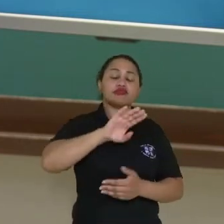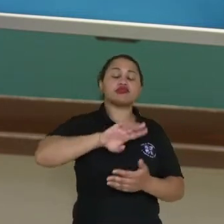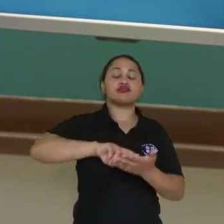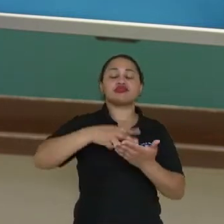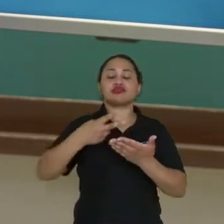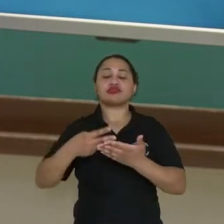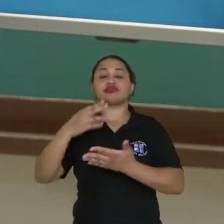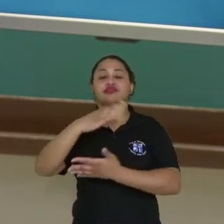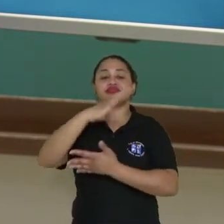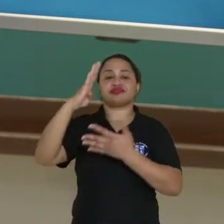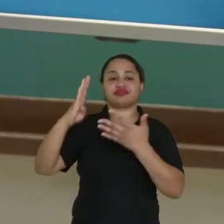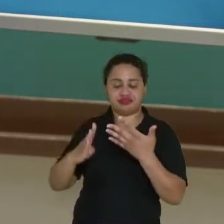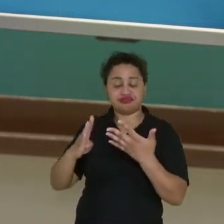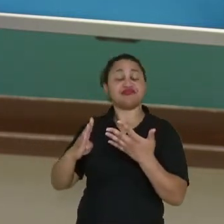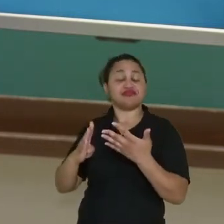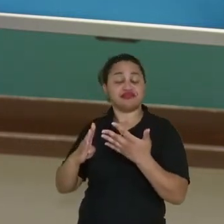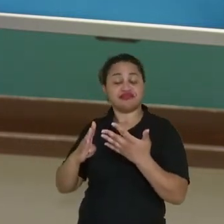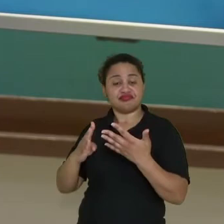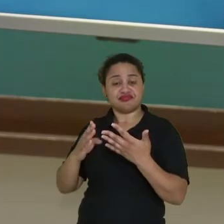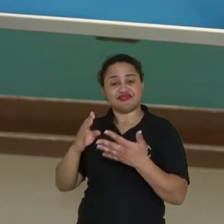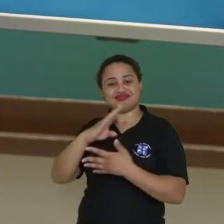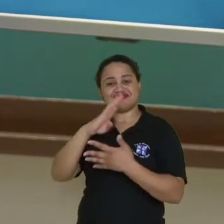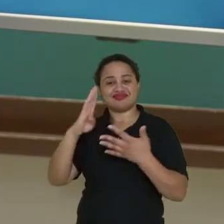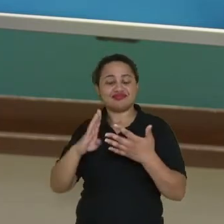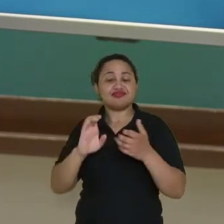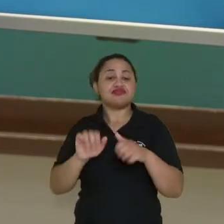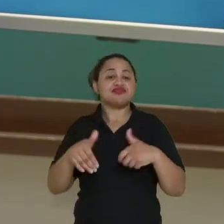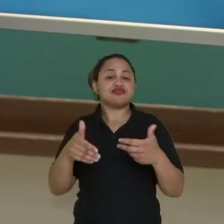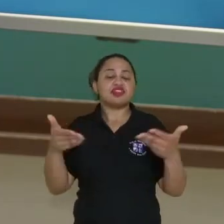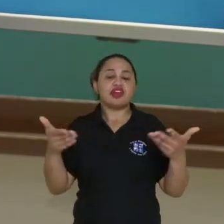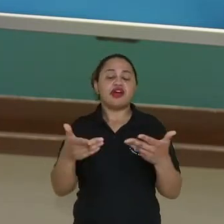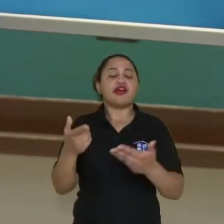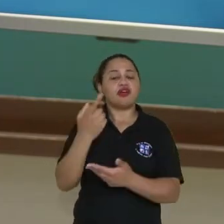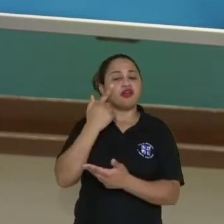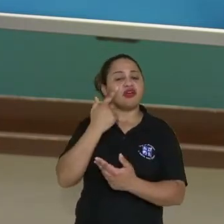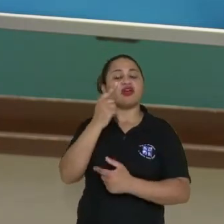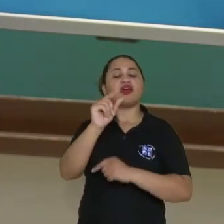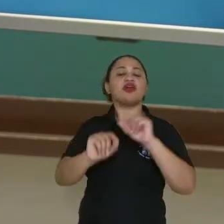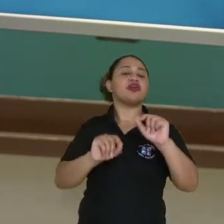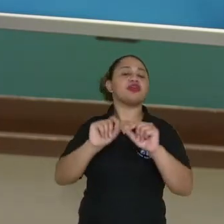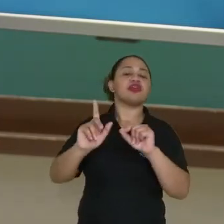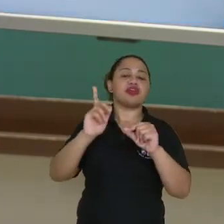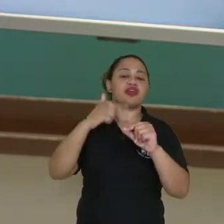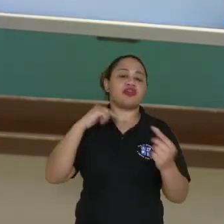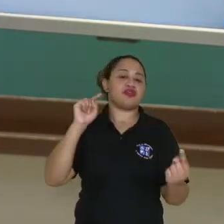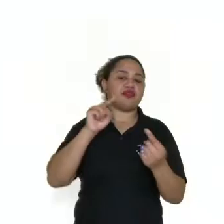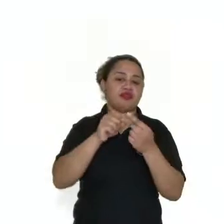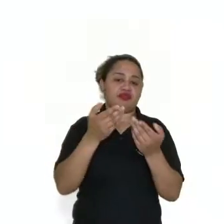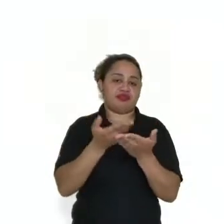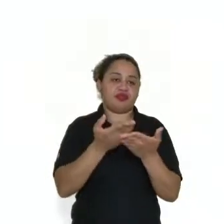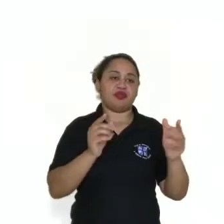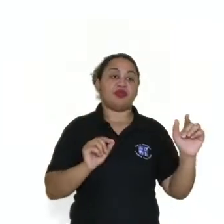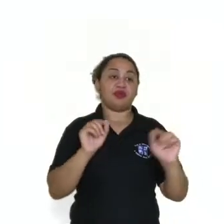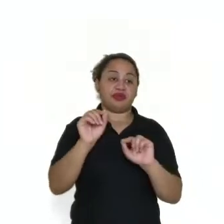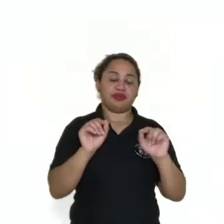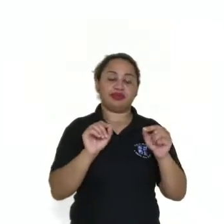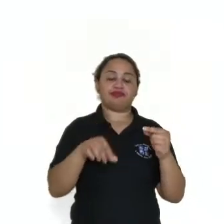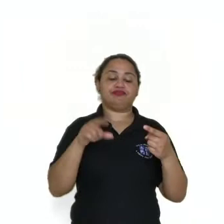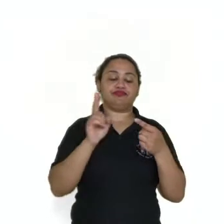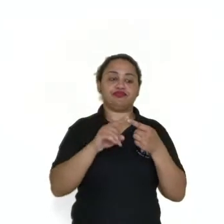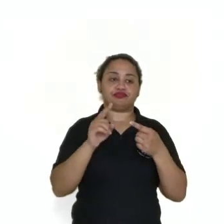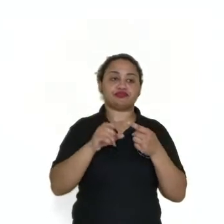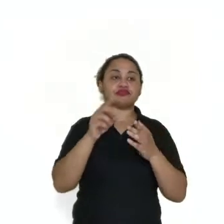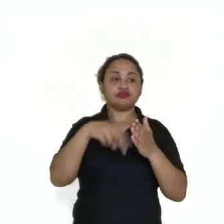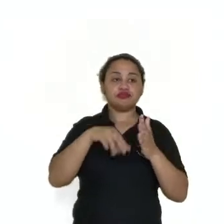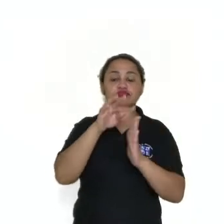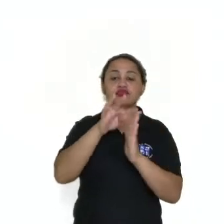para a linguagem de sinais, a linguagem de Libras. E vamos ver aqui comigo quais são então os nossos objetivos, que consistem em